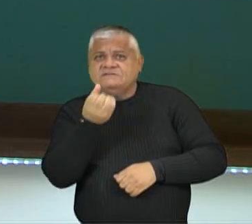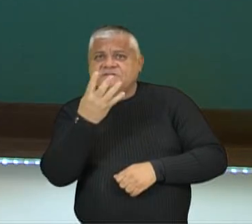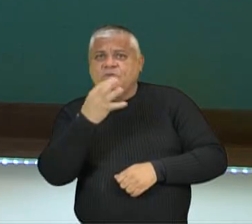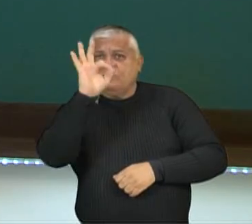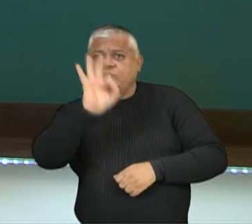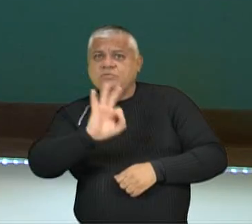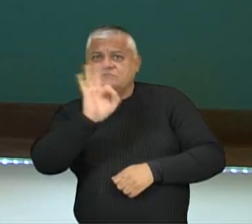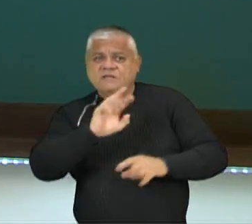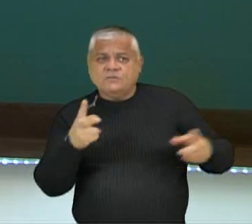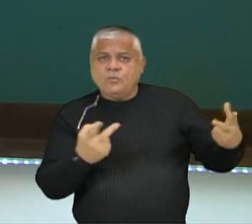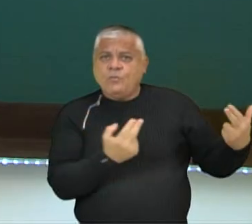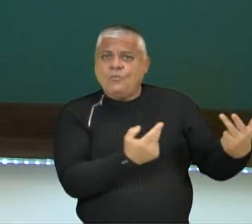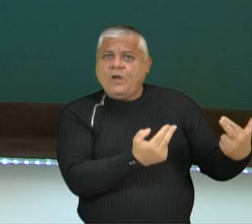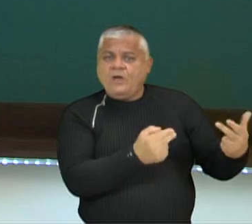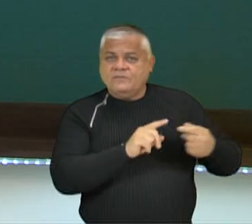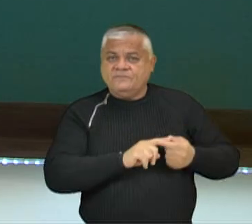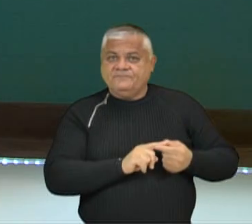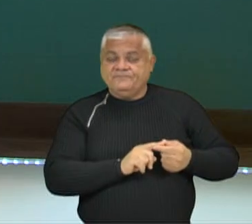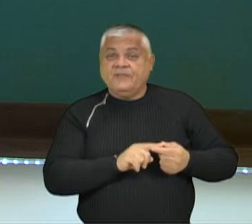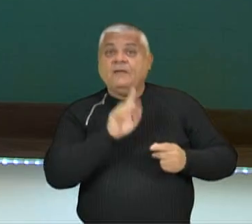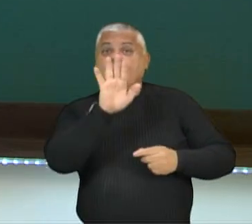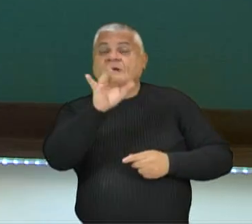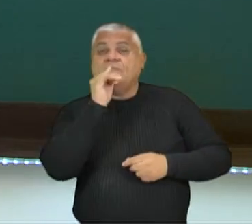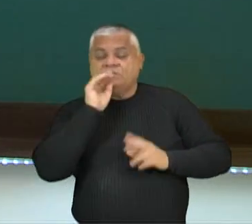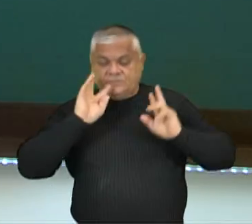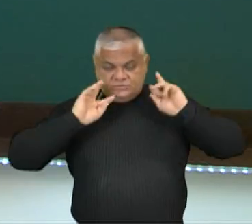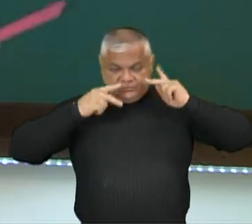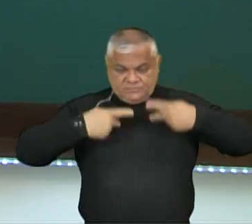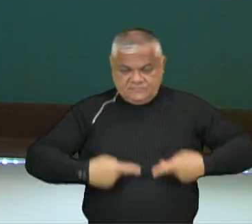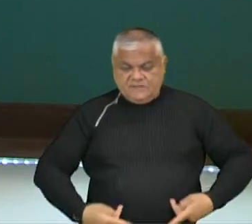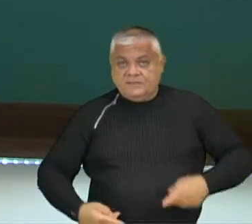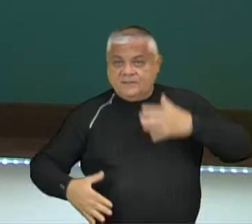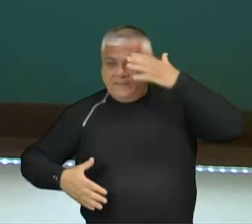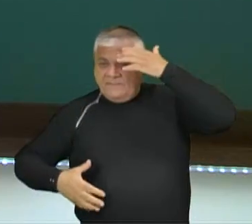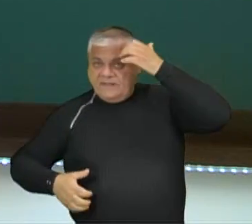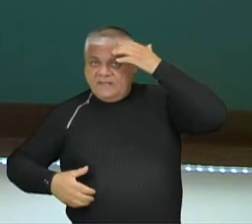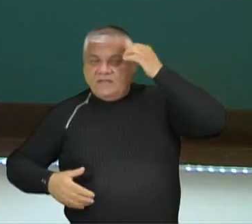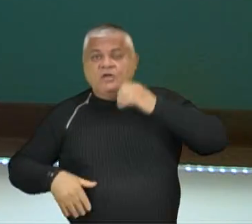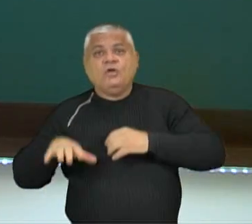da proteína são iguais. Mas que em seres humanos e chimpanzés,